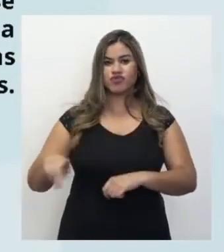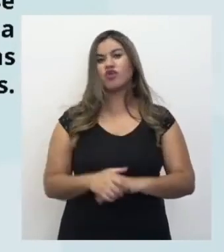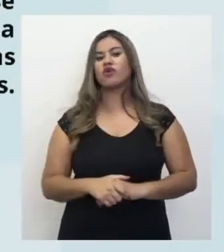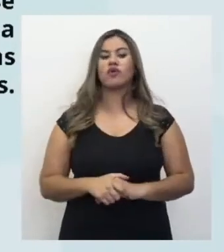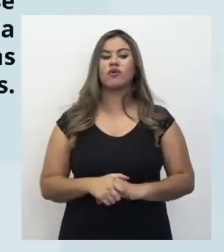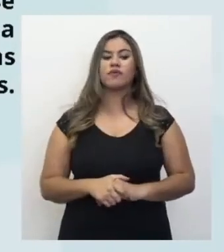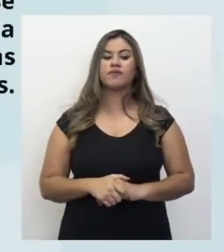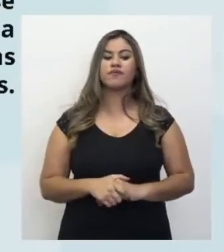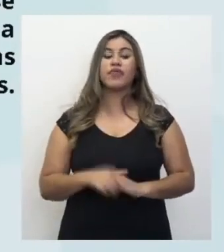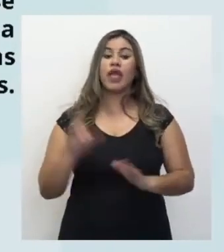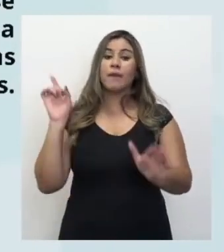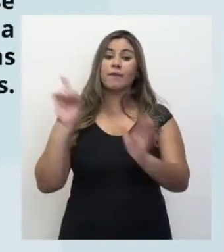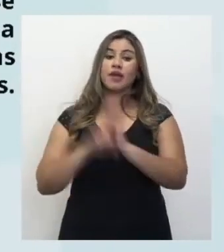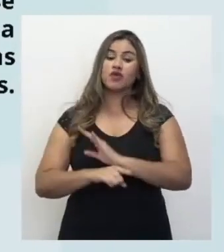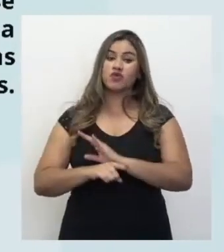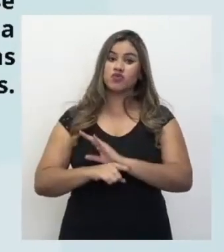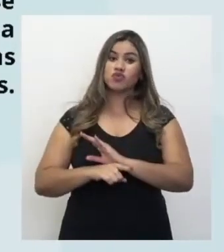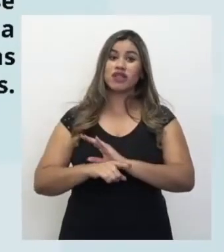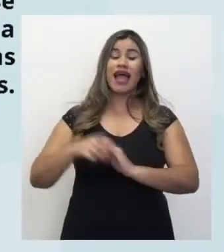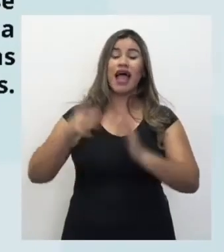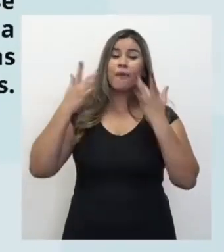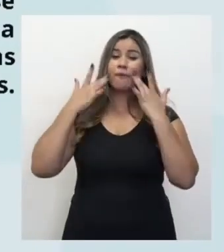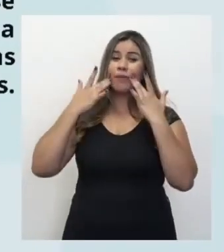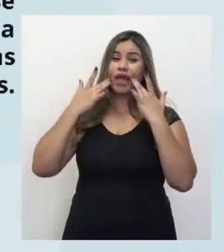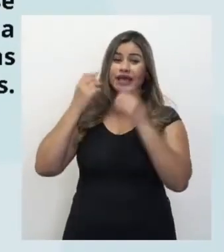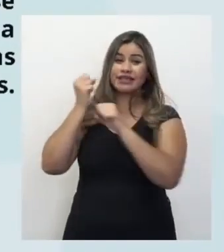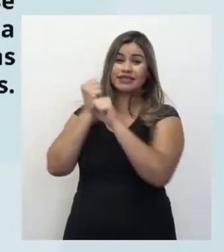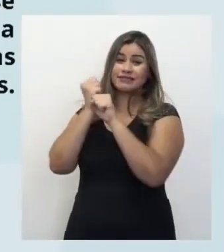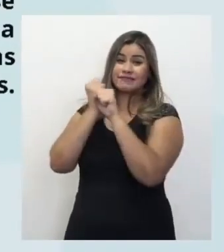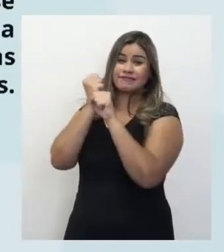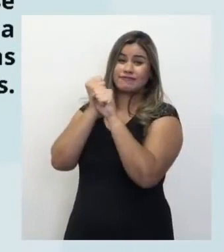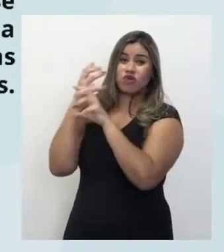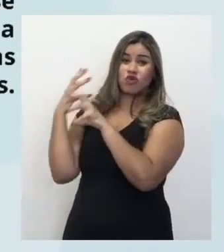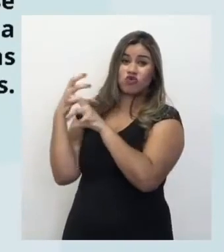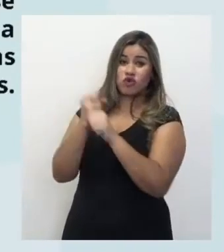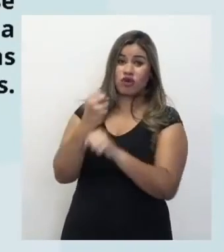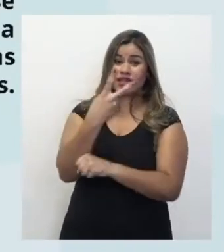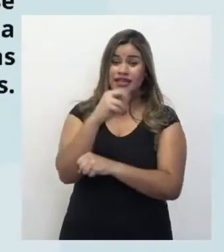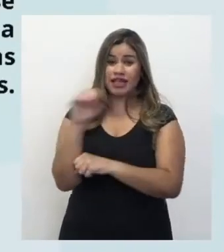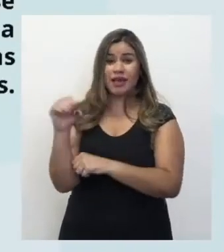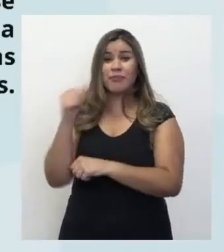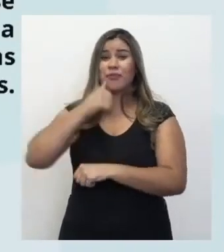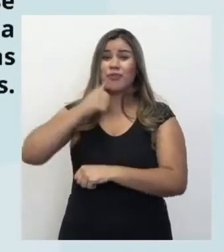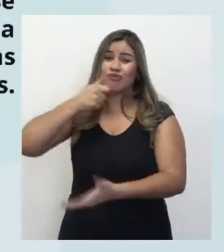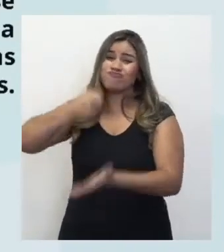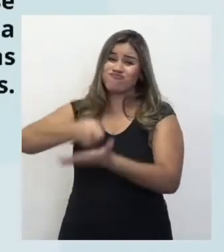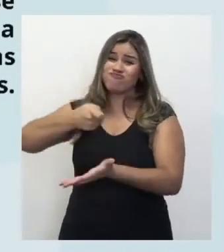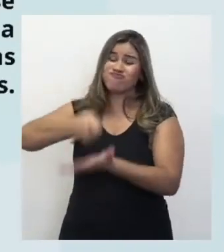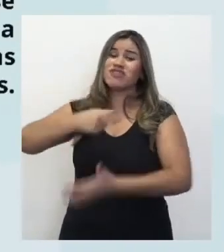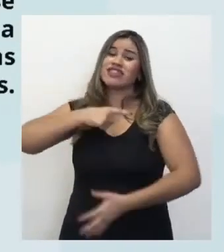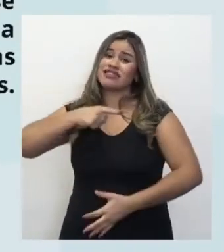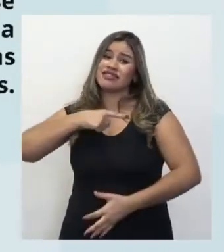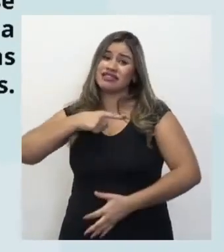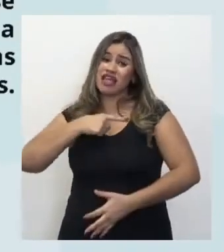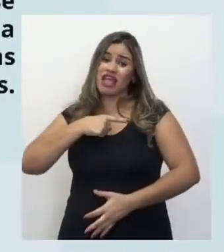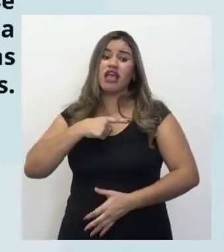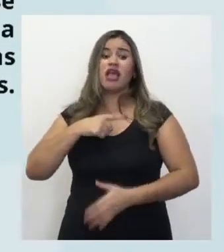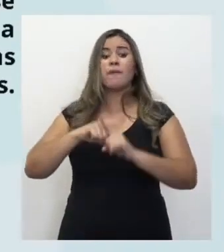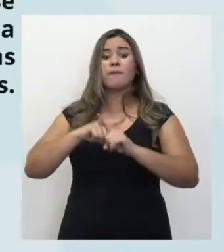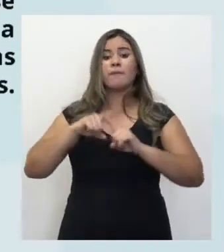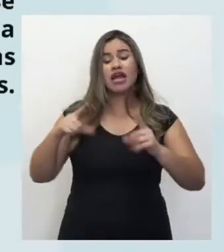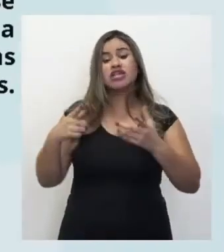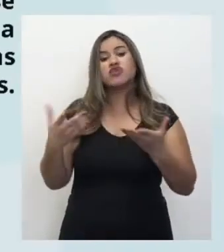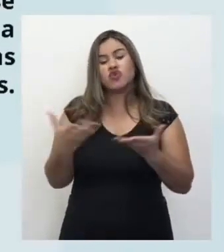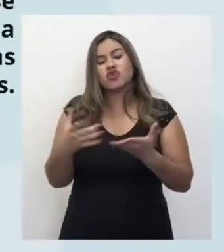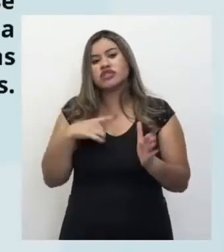peça ter sido escrita há quase 500 anos, mulheres ainda são obrigadas a agir contra a vontade. Porém, hoje há alguns mecanismos